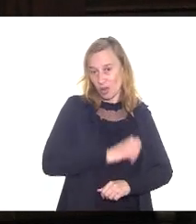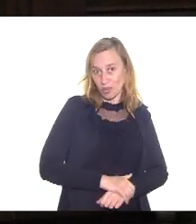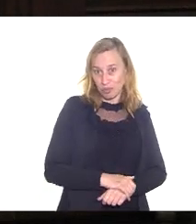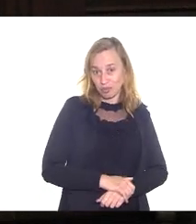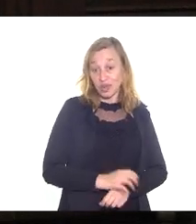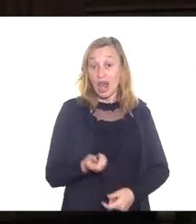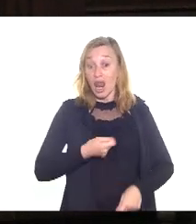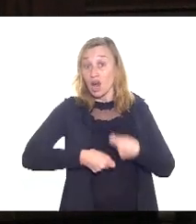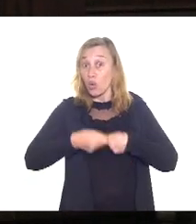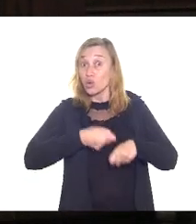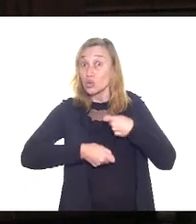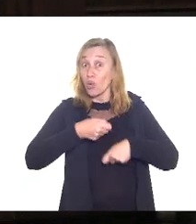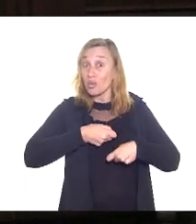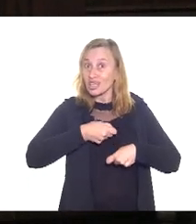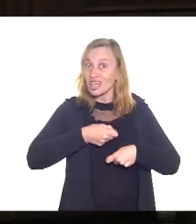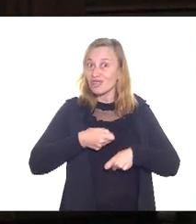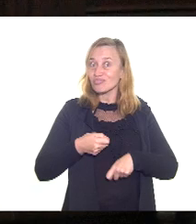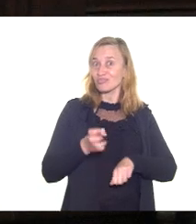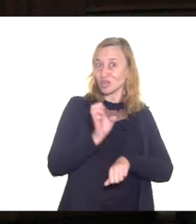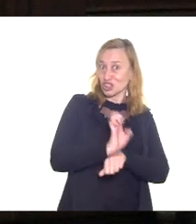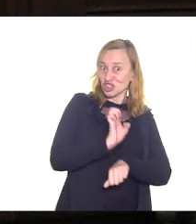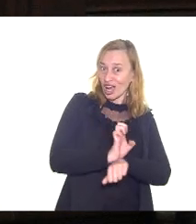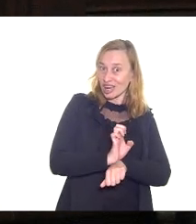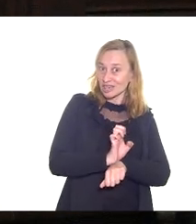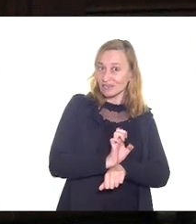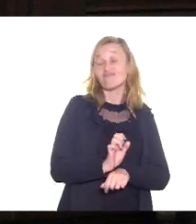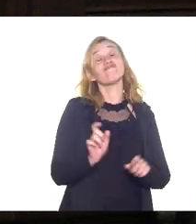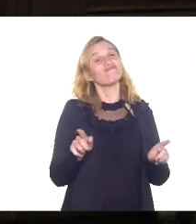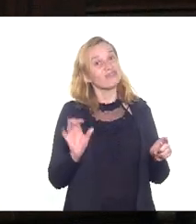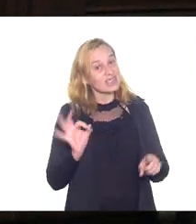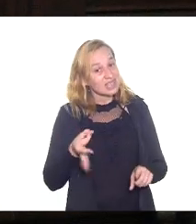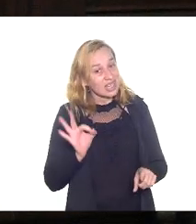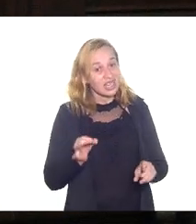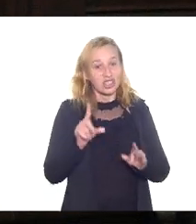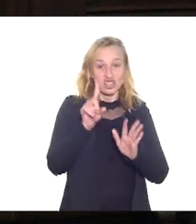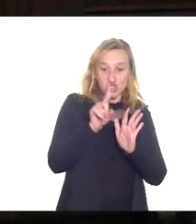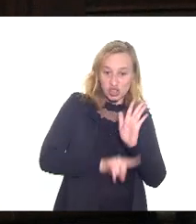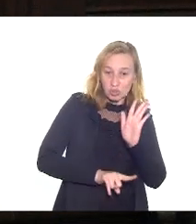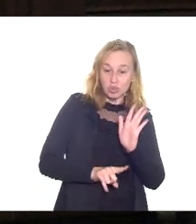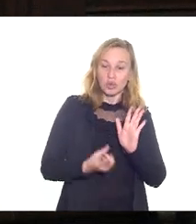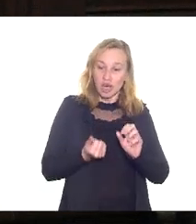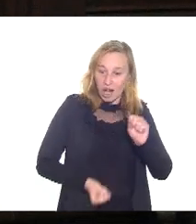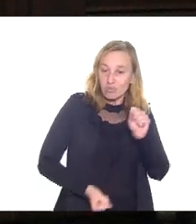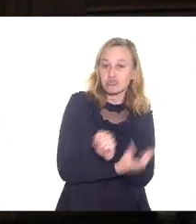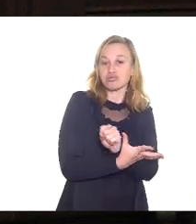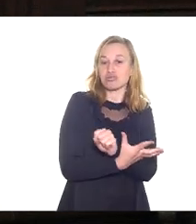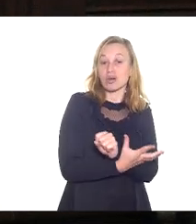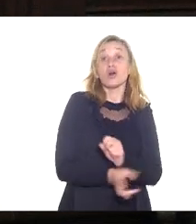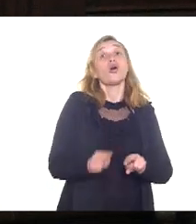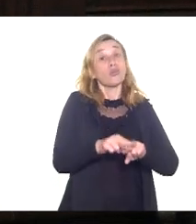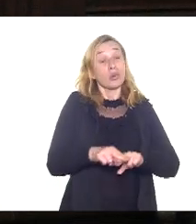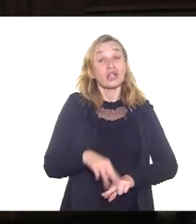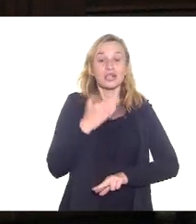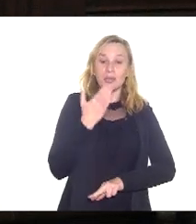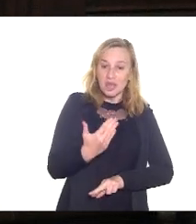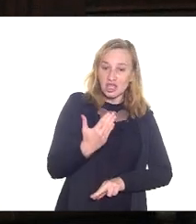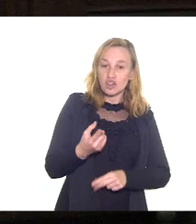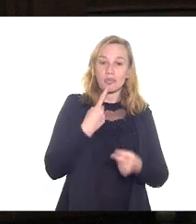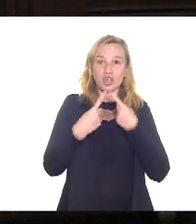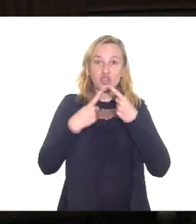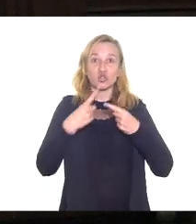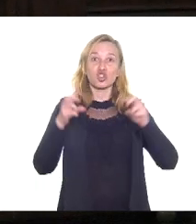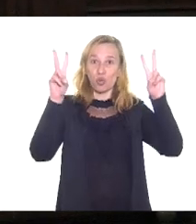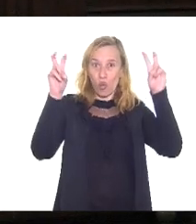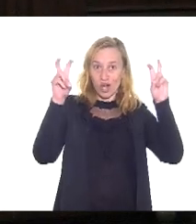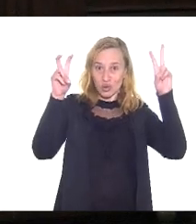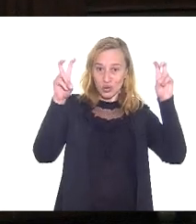terá economia para o Estado e, possivelmente, diminuirá a corrupção. Por isso, pedi para discutir a